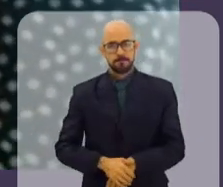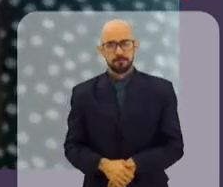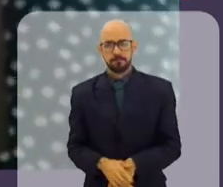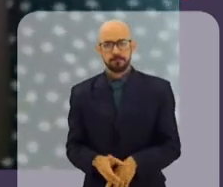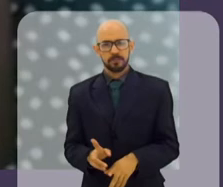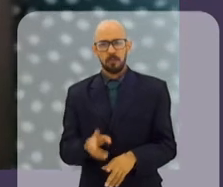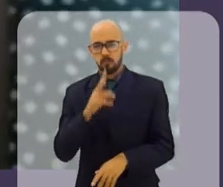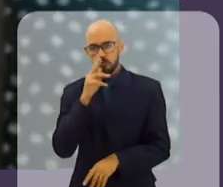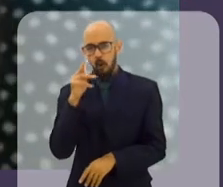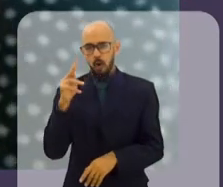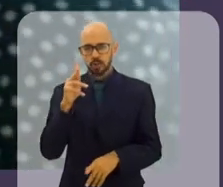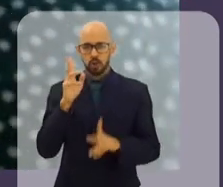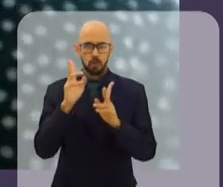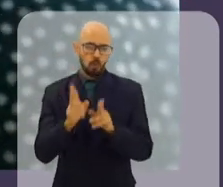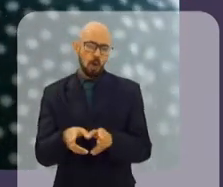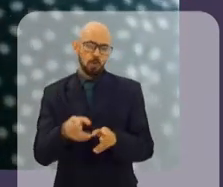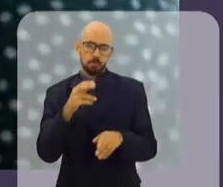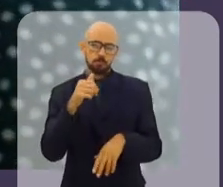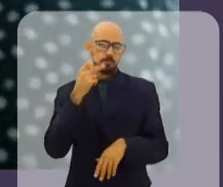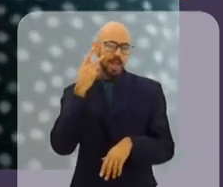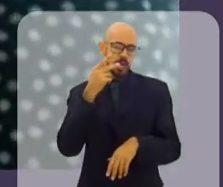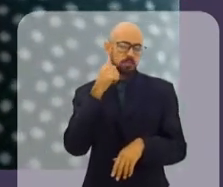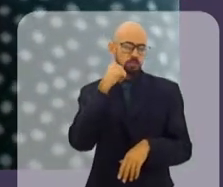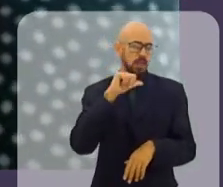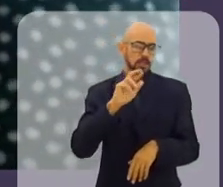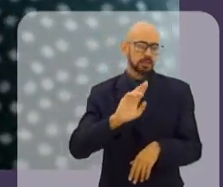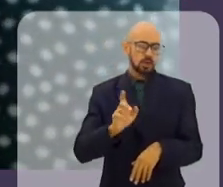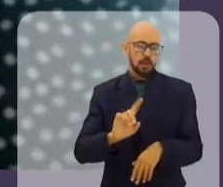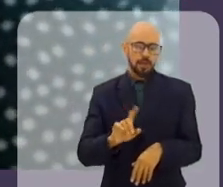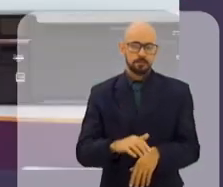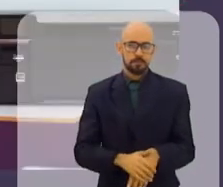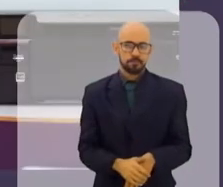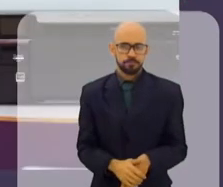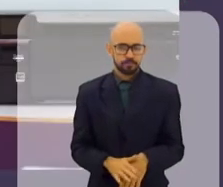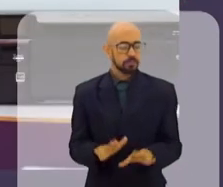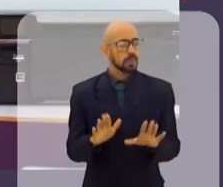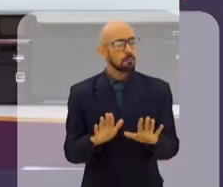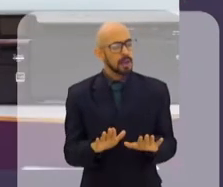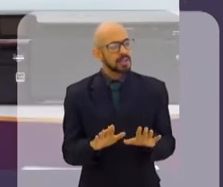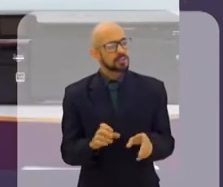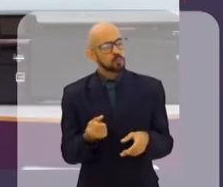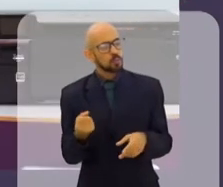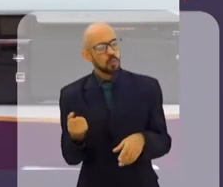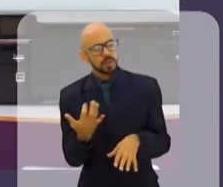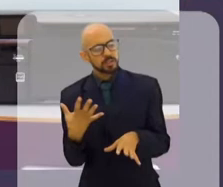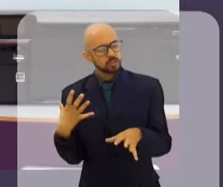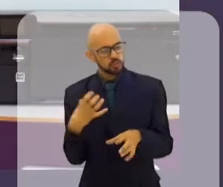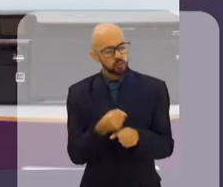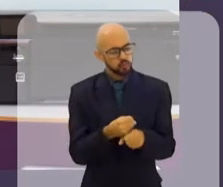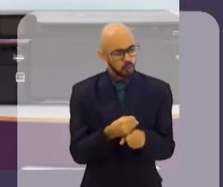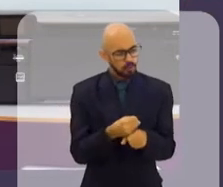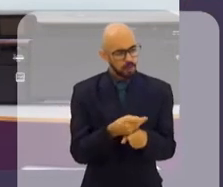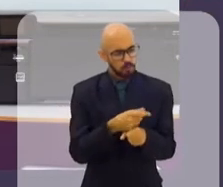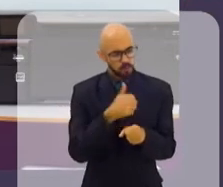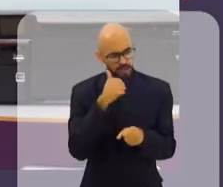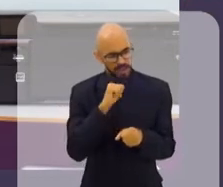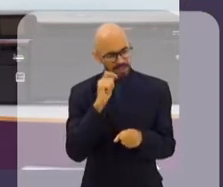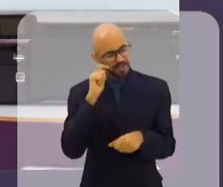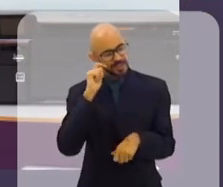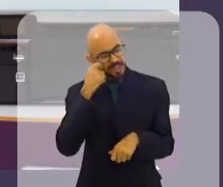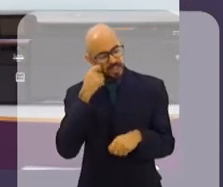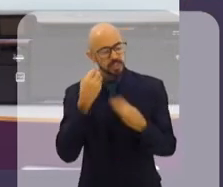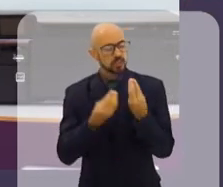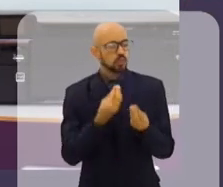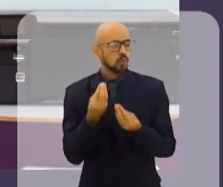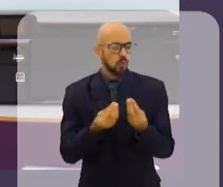mesma intensidade que está acontecendo para as mulheres. E quando a gente junta mulheres negras, aí